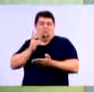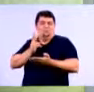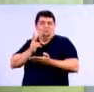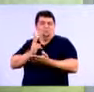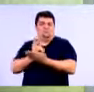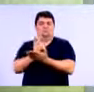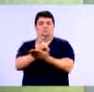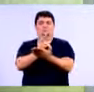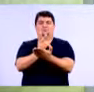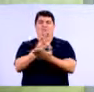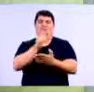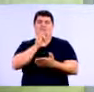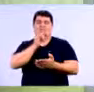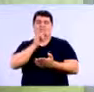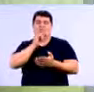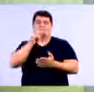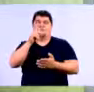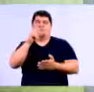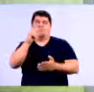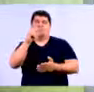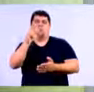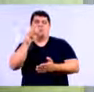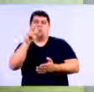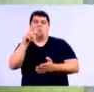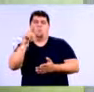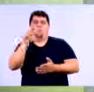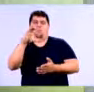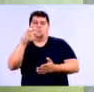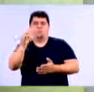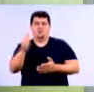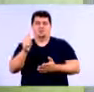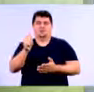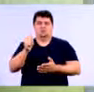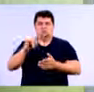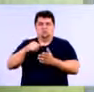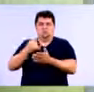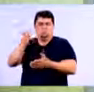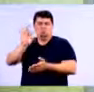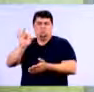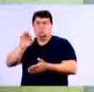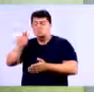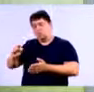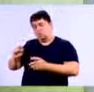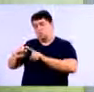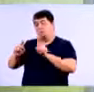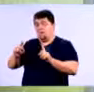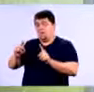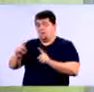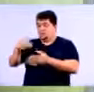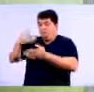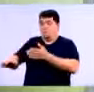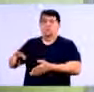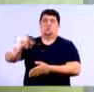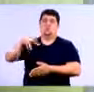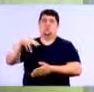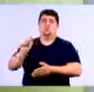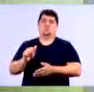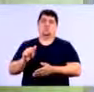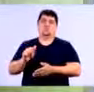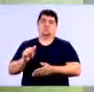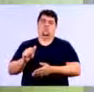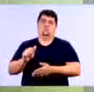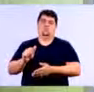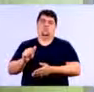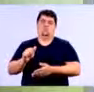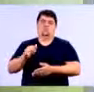poupança, e aí a poupança ela paga menos, a rentabilidade é menor. Em compensação, o risco de perda também é menor, mas não existe